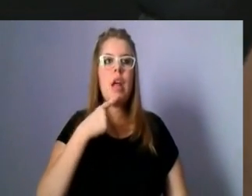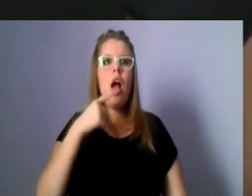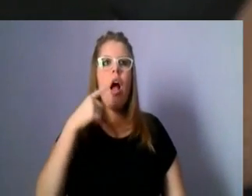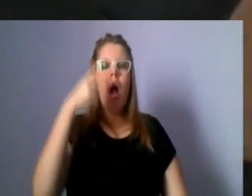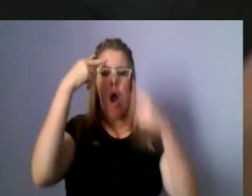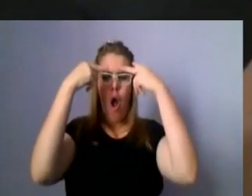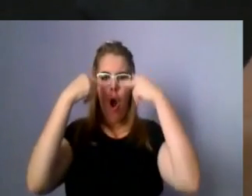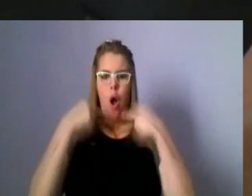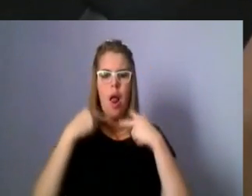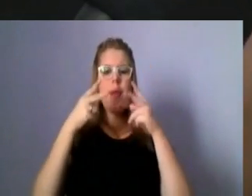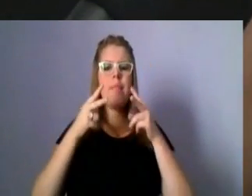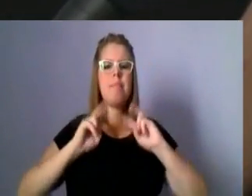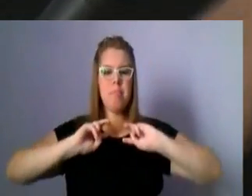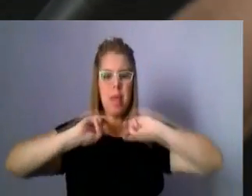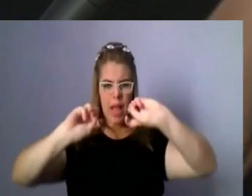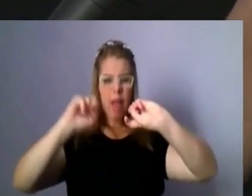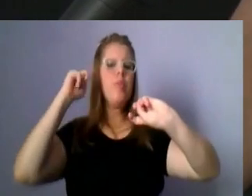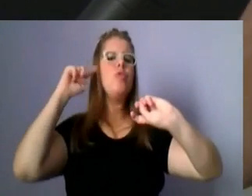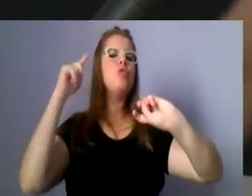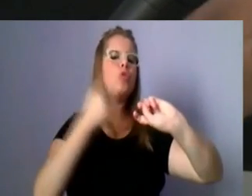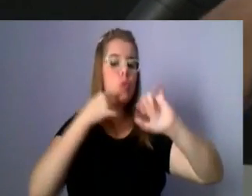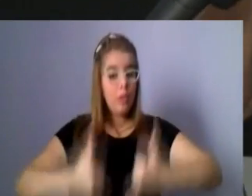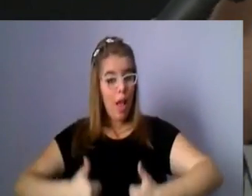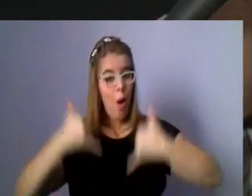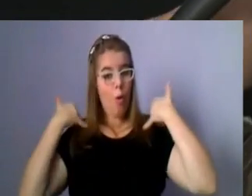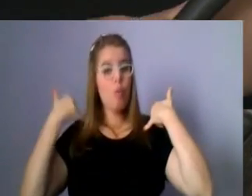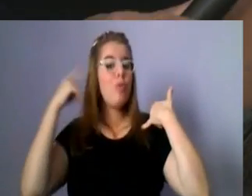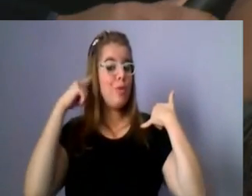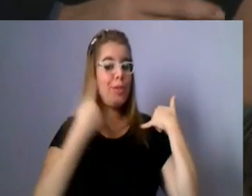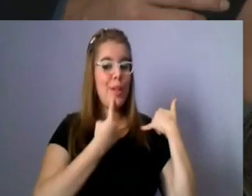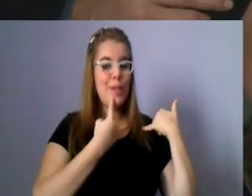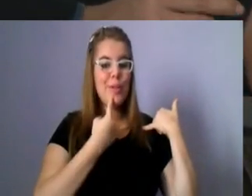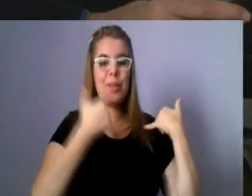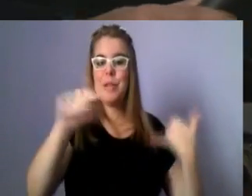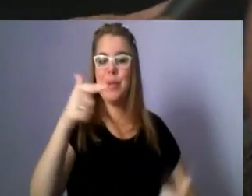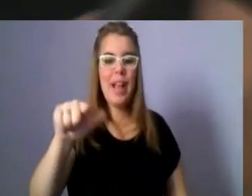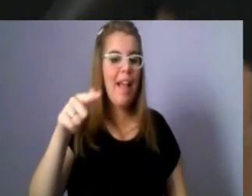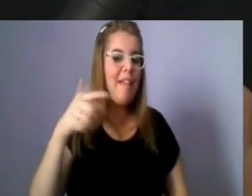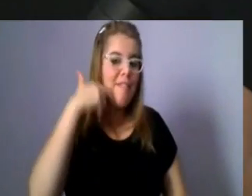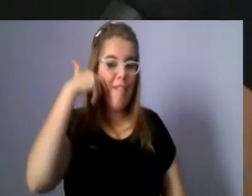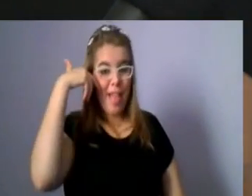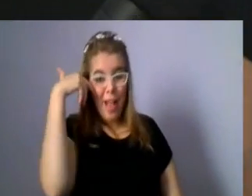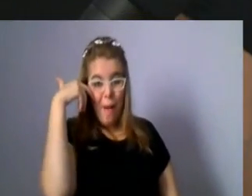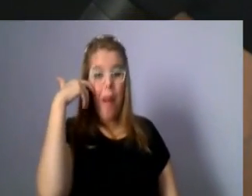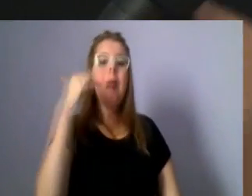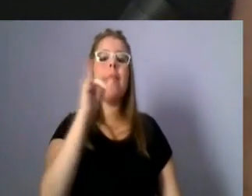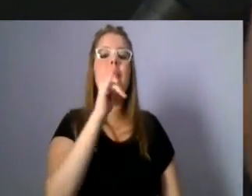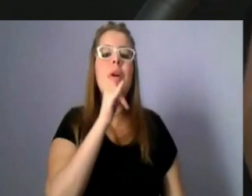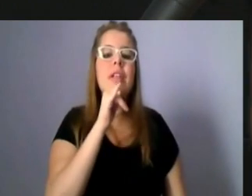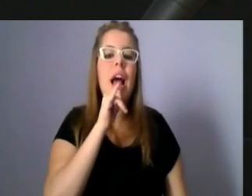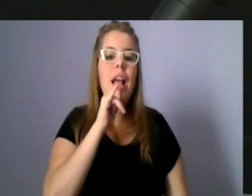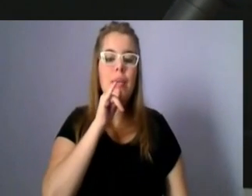ele olha para si mesmo e percebe, sou surdo, ele tem orgulho da surdez. Ele não tem vergonha. Então,